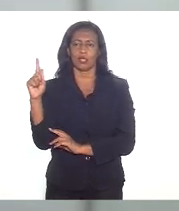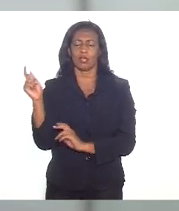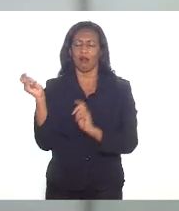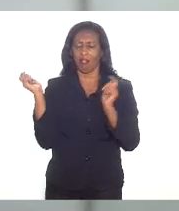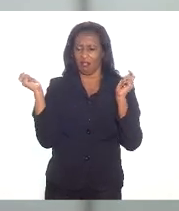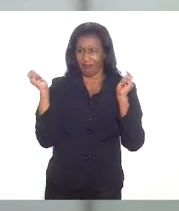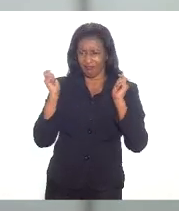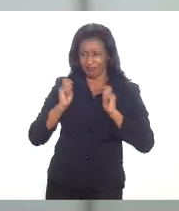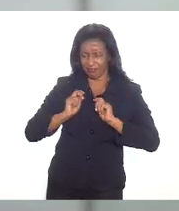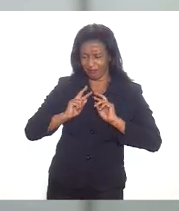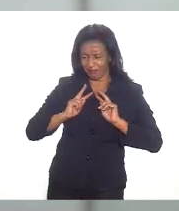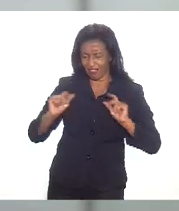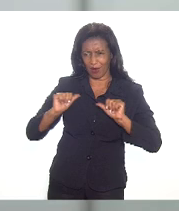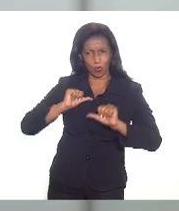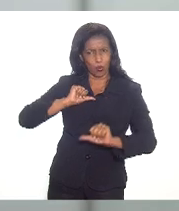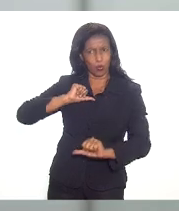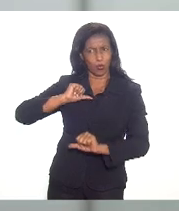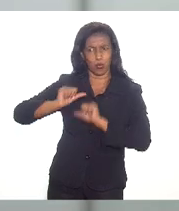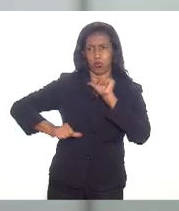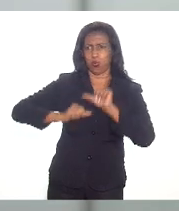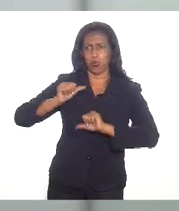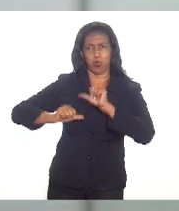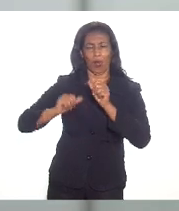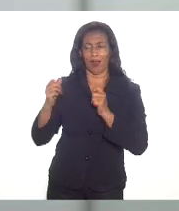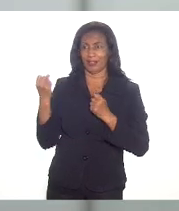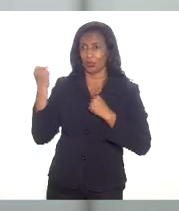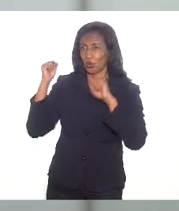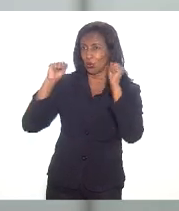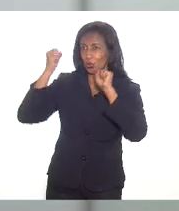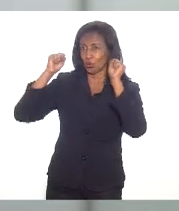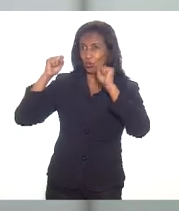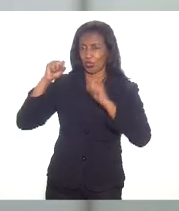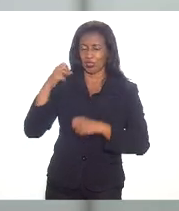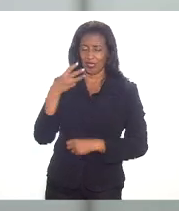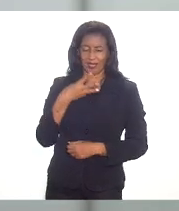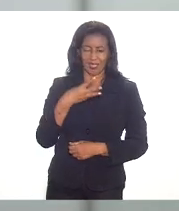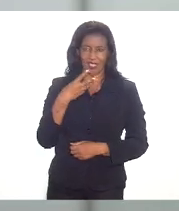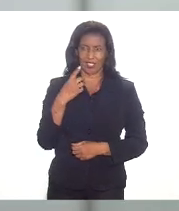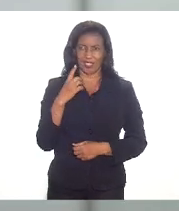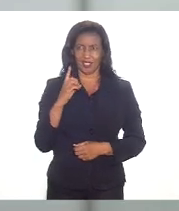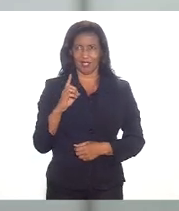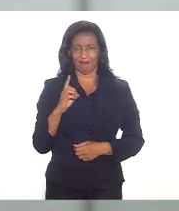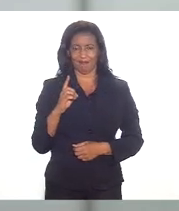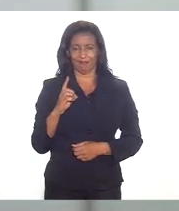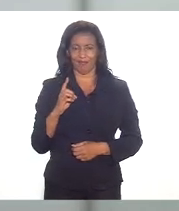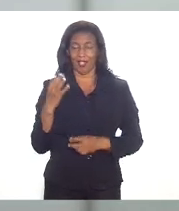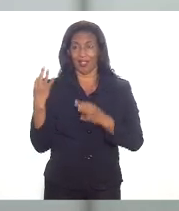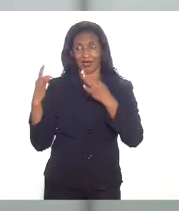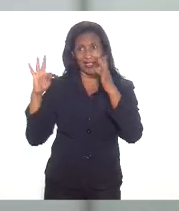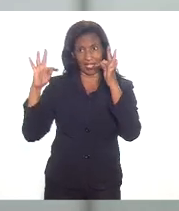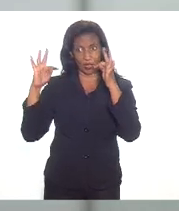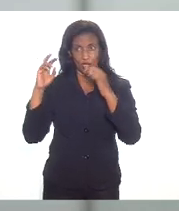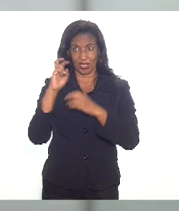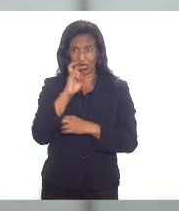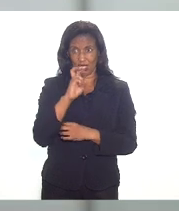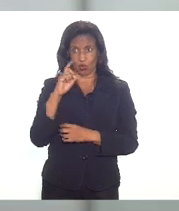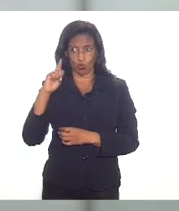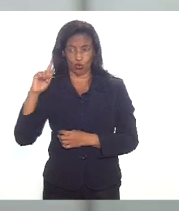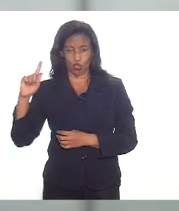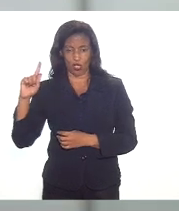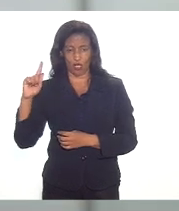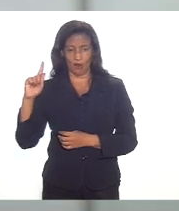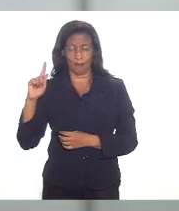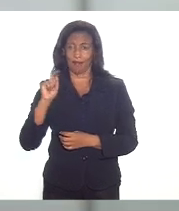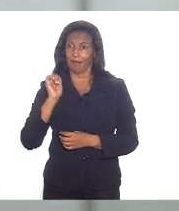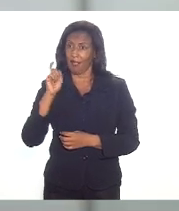vai incrementar a indústria 3D. A tecnologia 5G